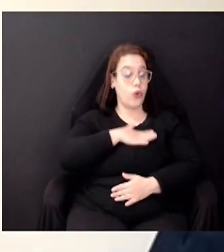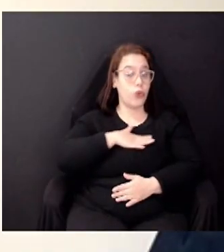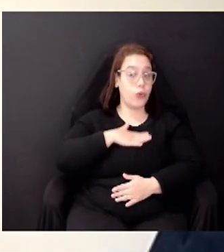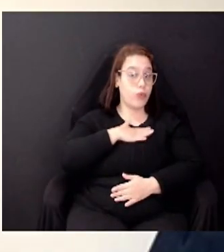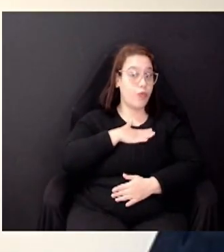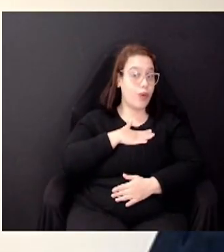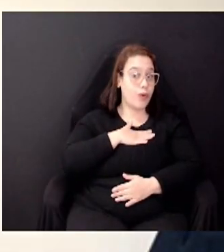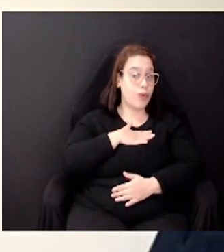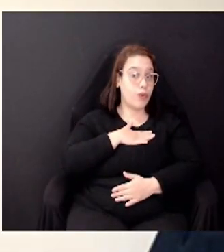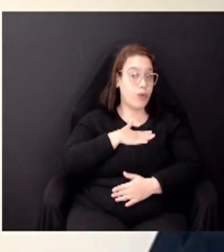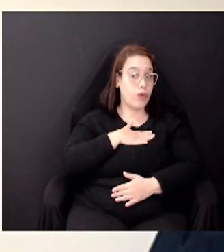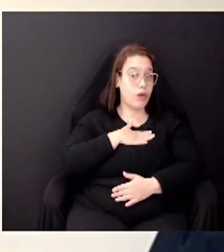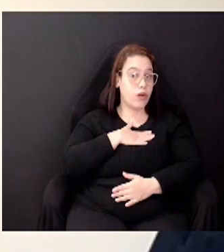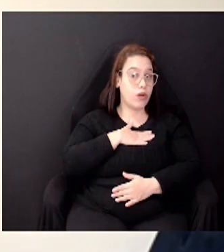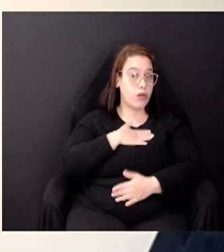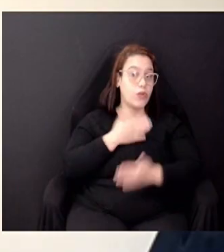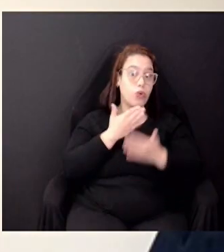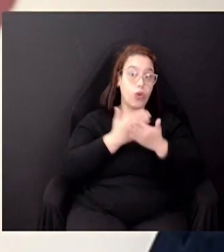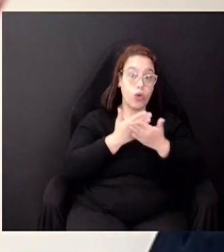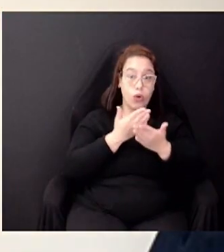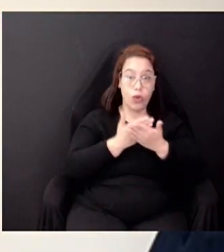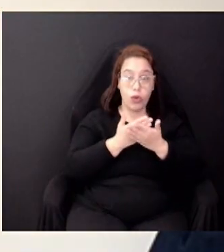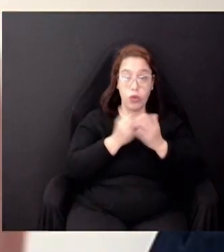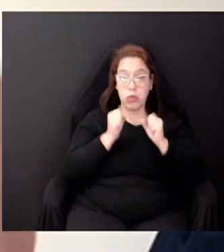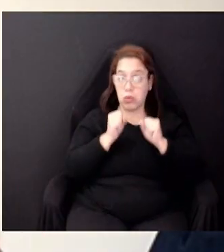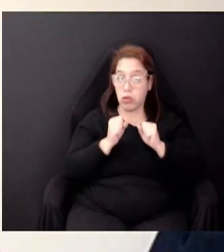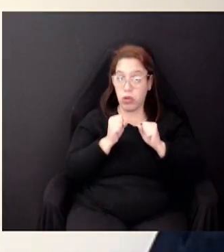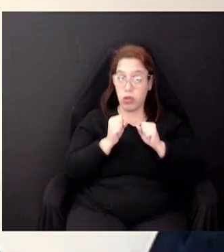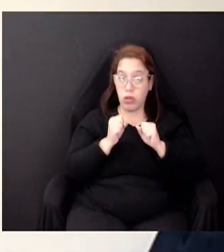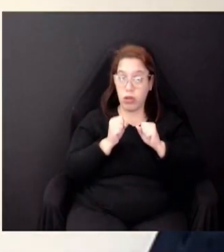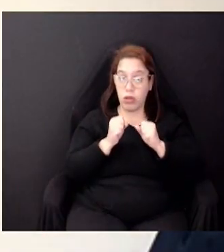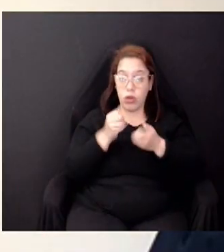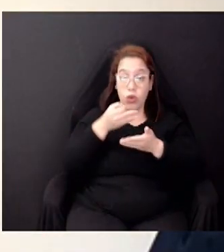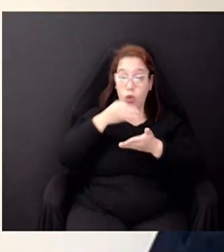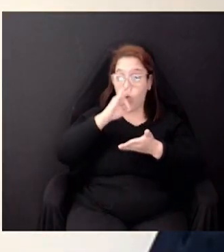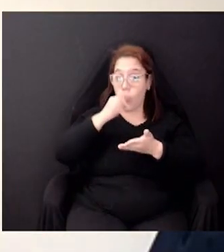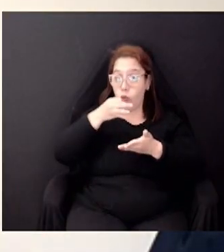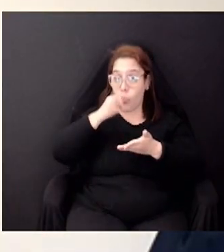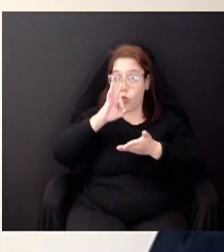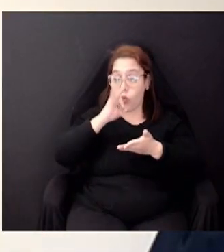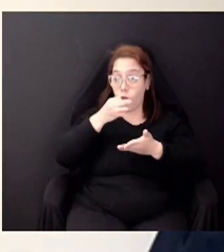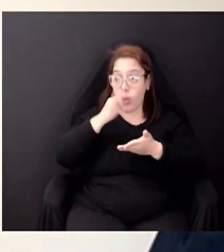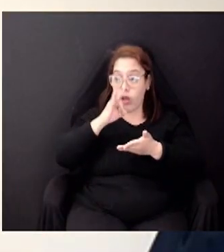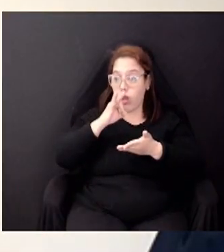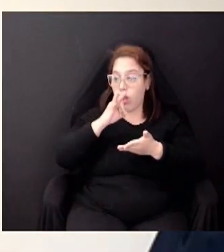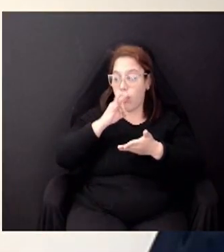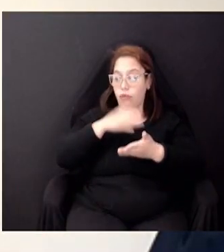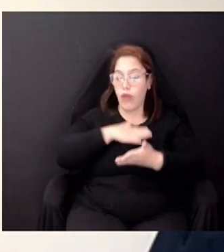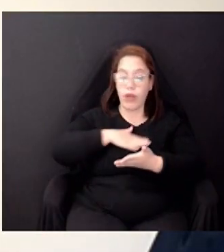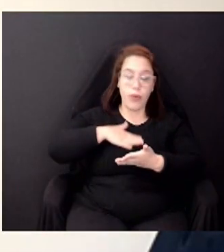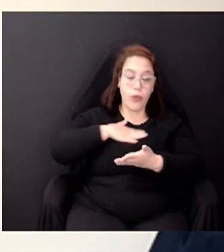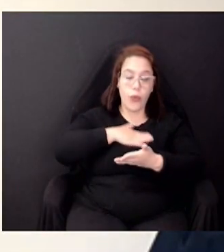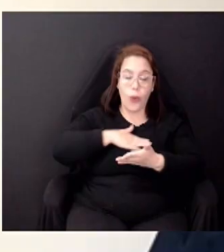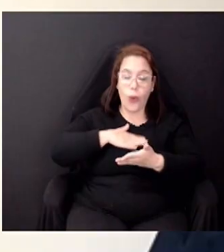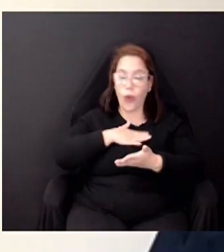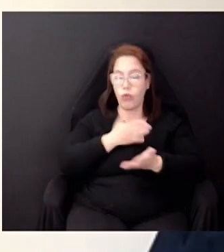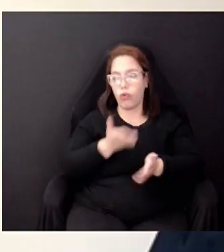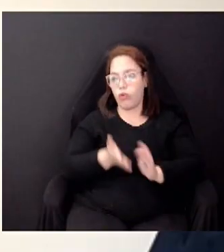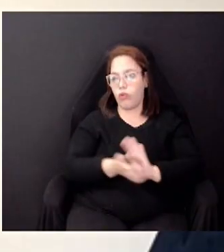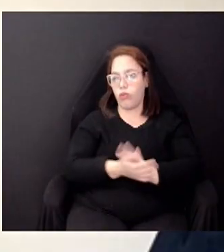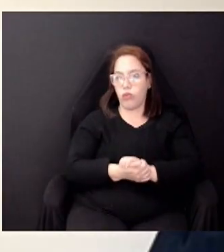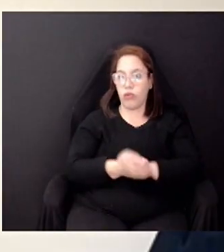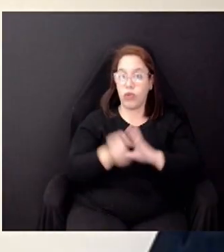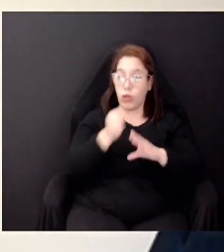sinto bem, né? Eu posso ir numa cafeteria que eu gosto muito da